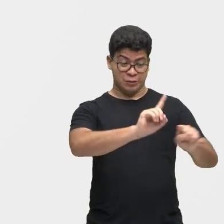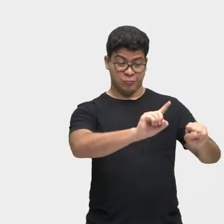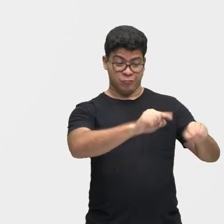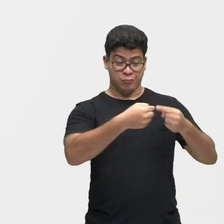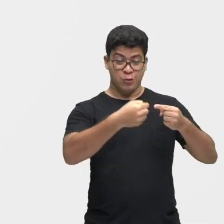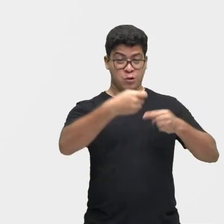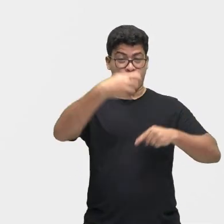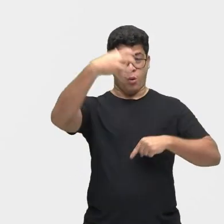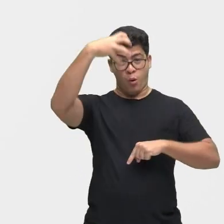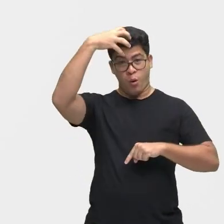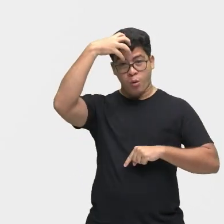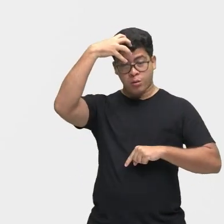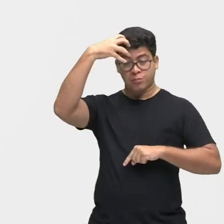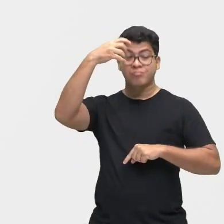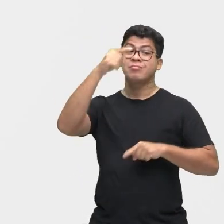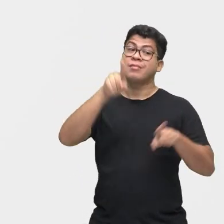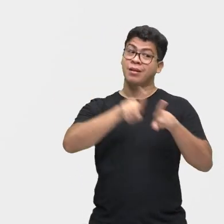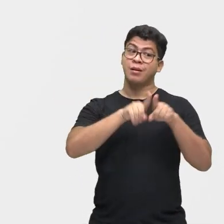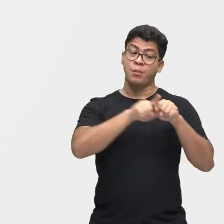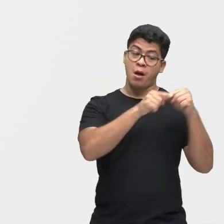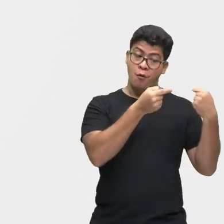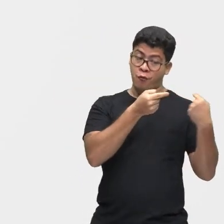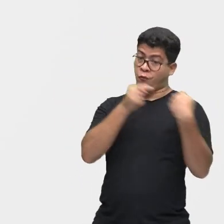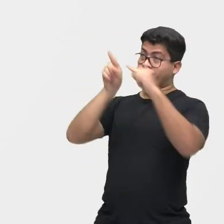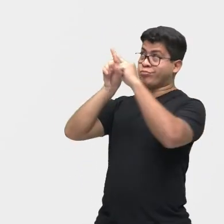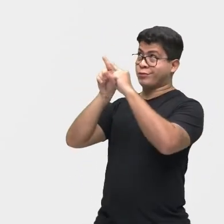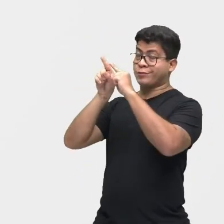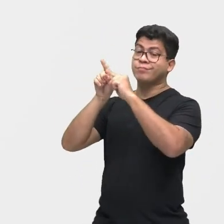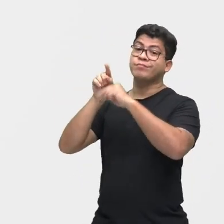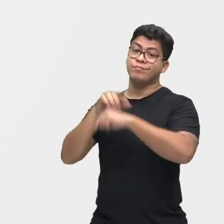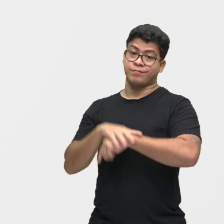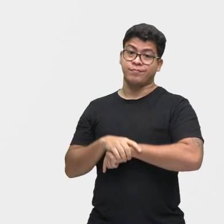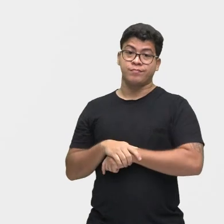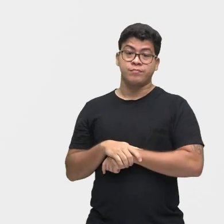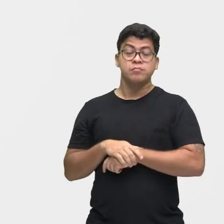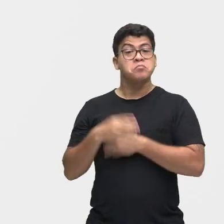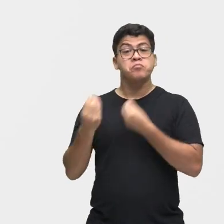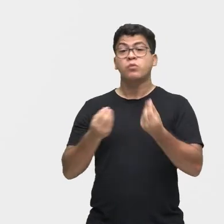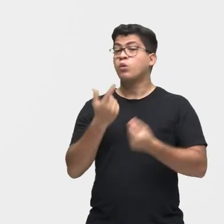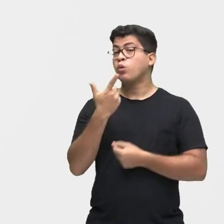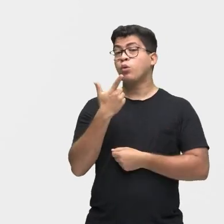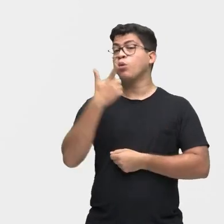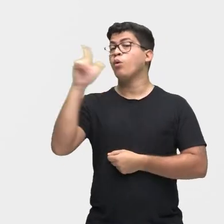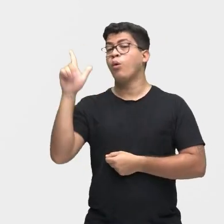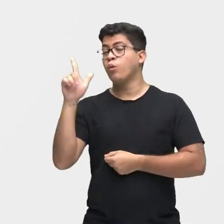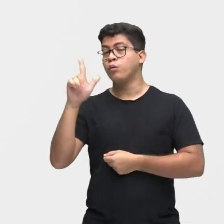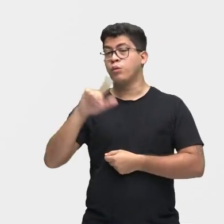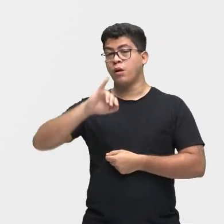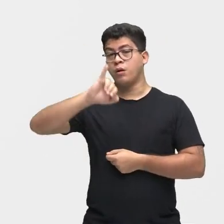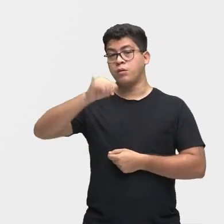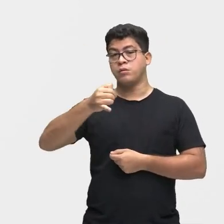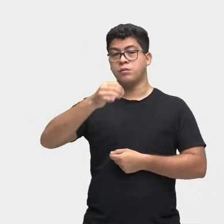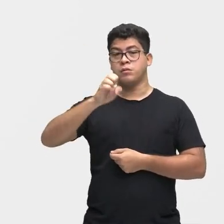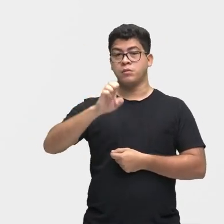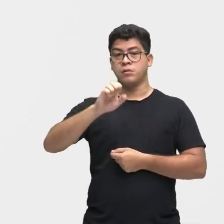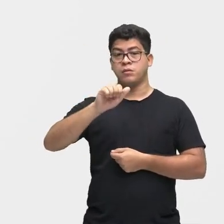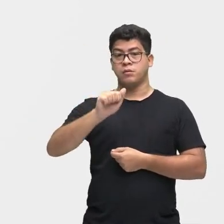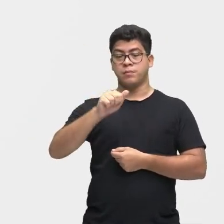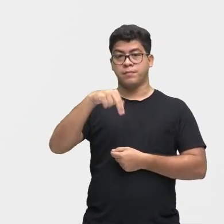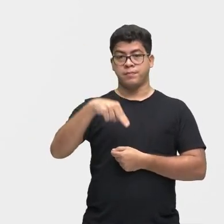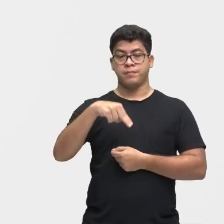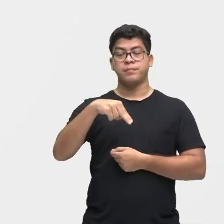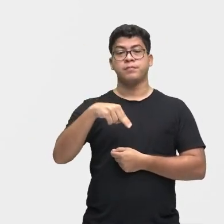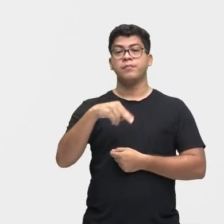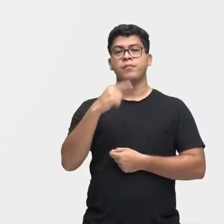como se opor aí a Deus, tá certo? O outro pensador que nós vimos no decorrer da nossa aula foi o Jean